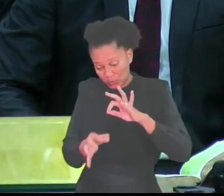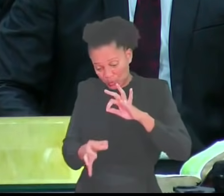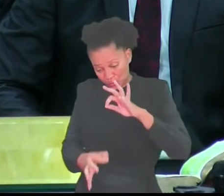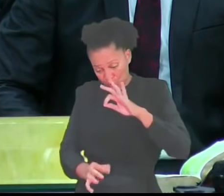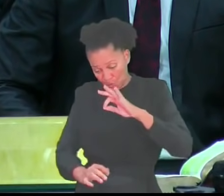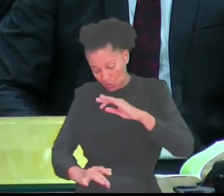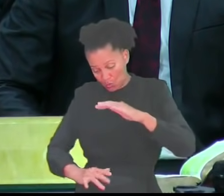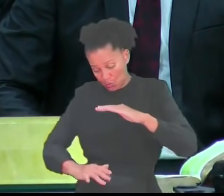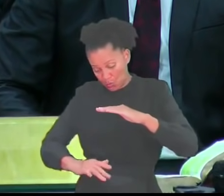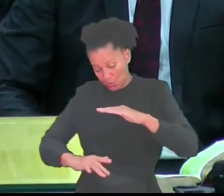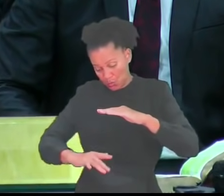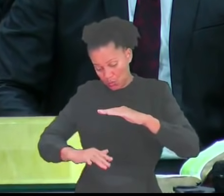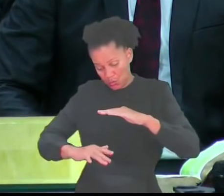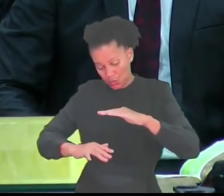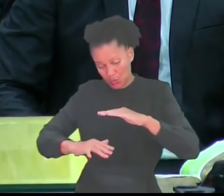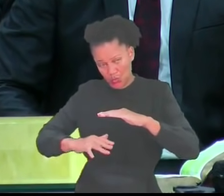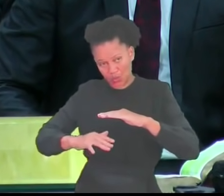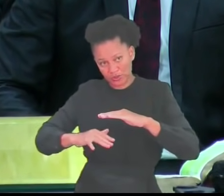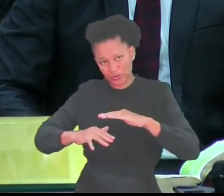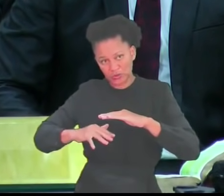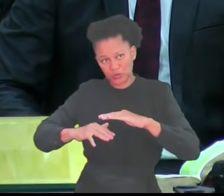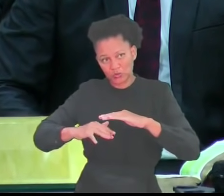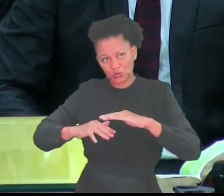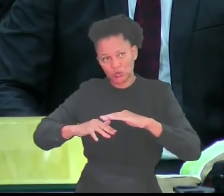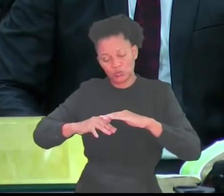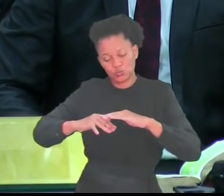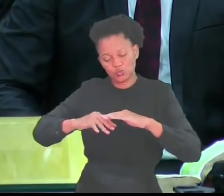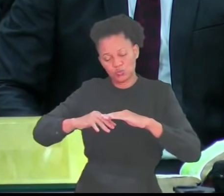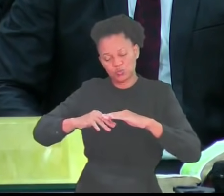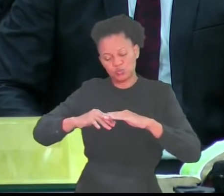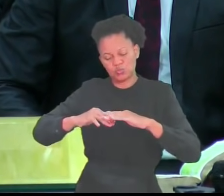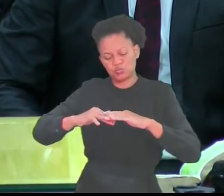deserto tem lençóis freáticos. E Jeová,